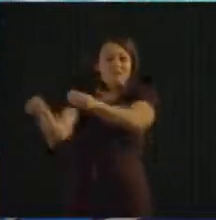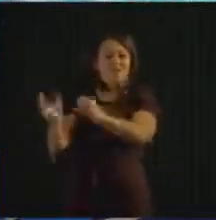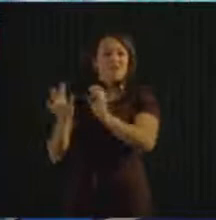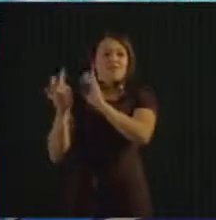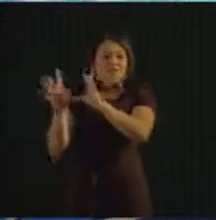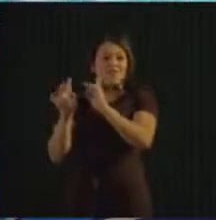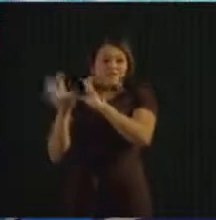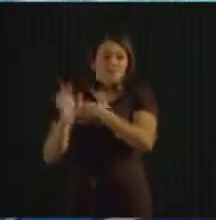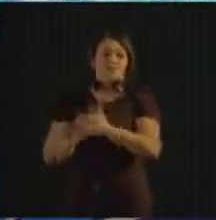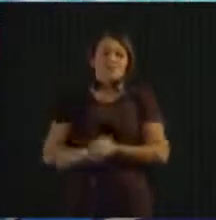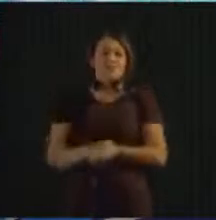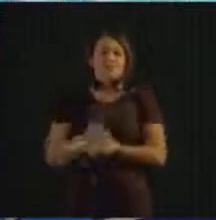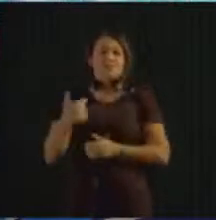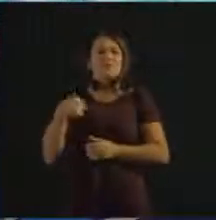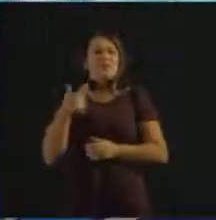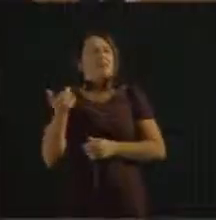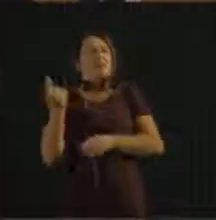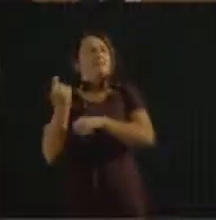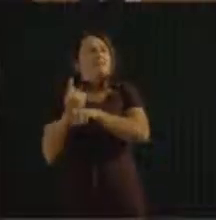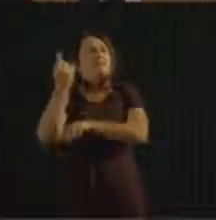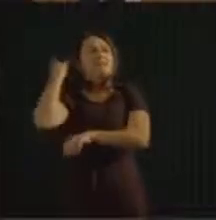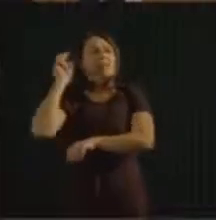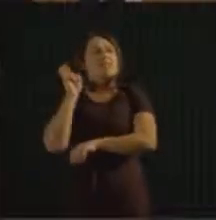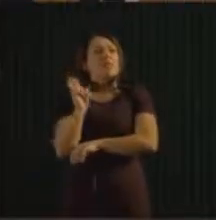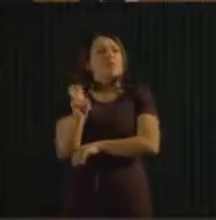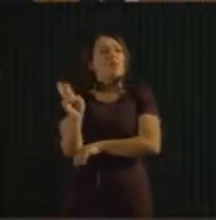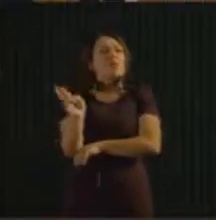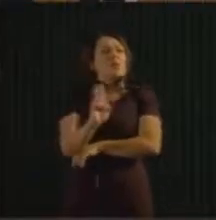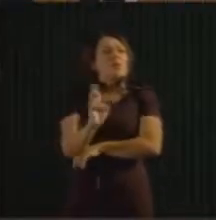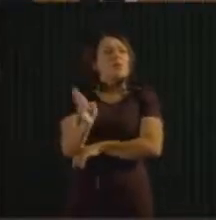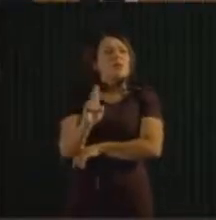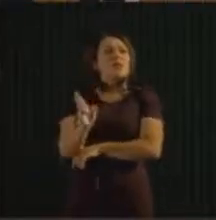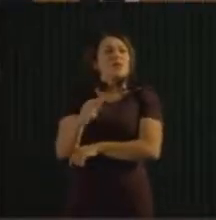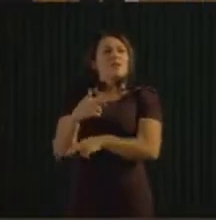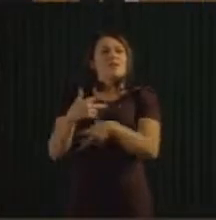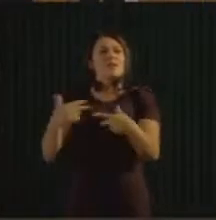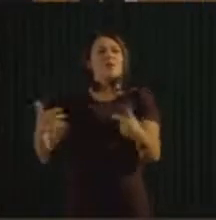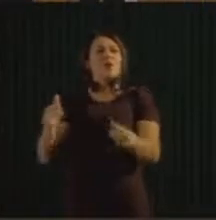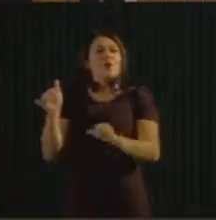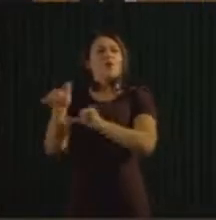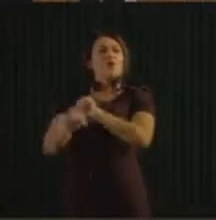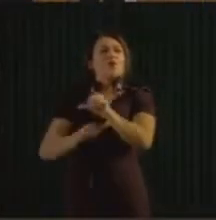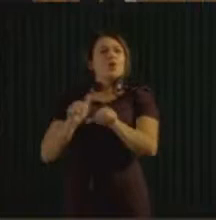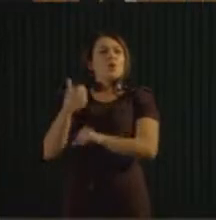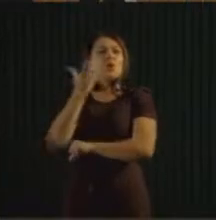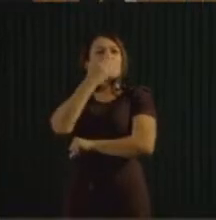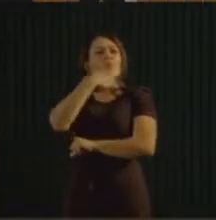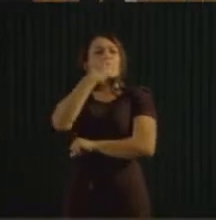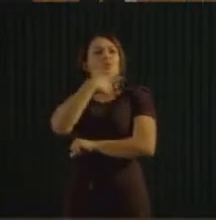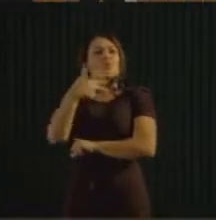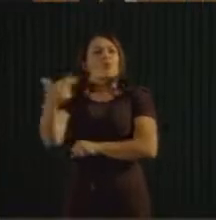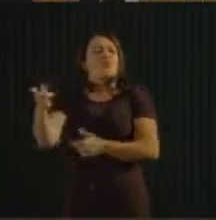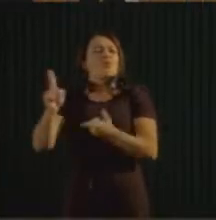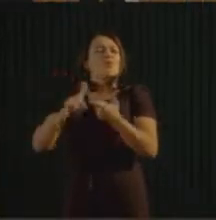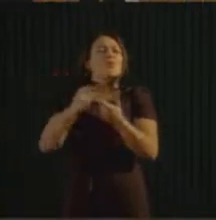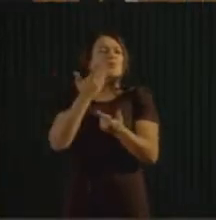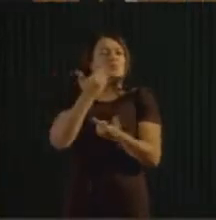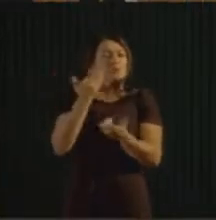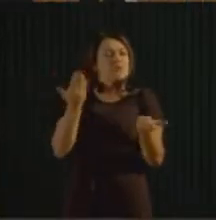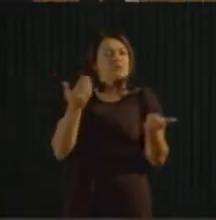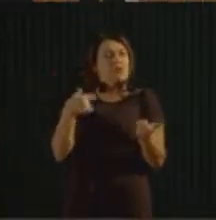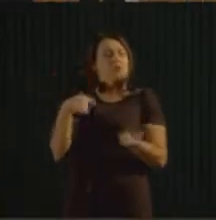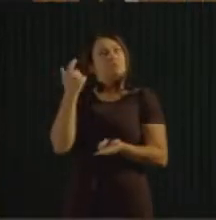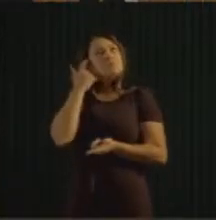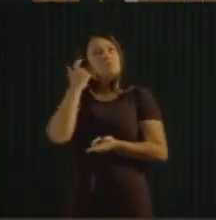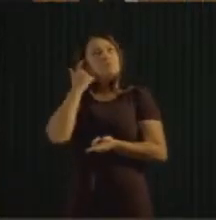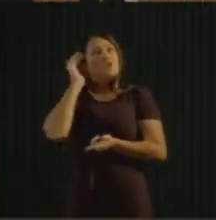Então eu ia lá às vezes, acho que mais ou menos hoje uns cinco reais, né? Mas tinha vezes também que ela falava, não, agora você vai lá e troca por fruta e verdura, e ela falava quais, né?